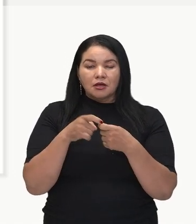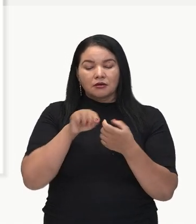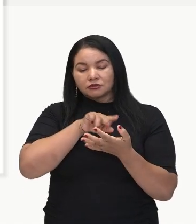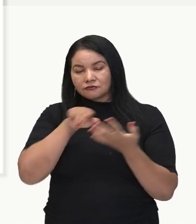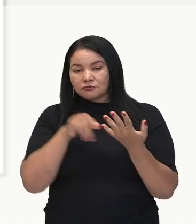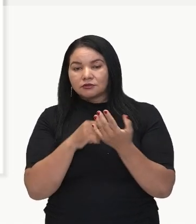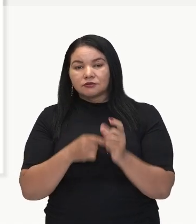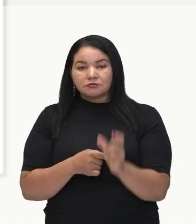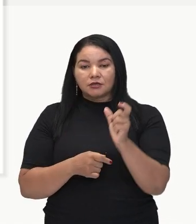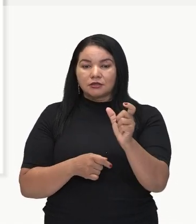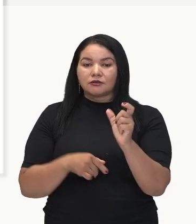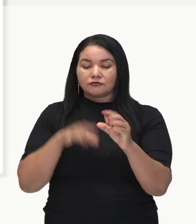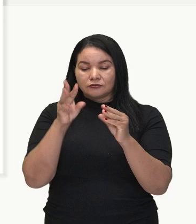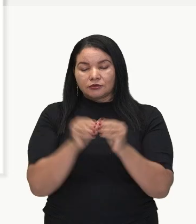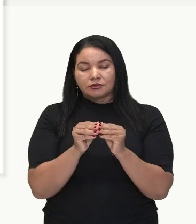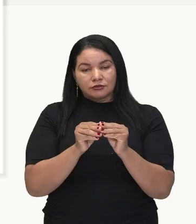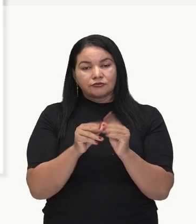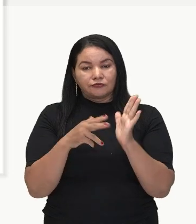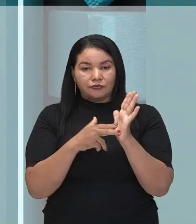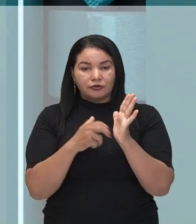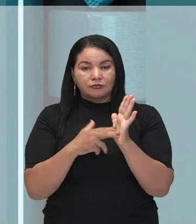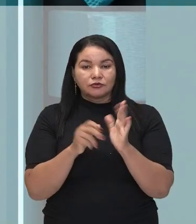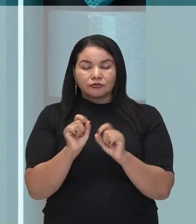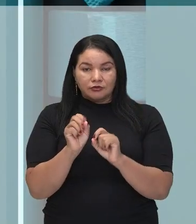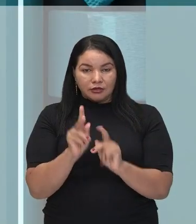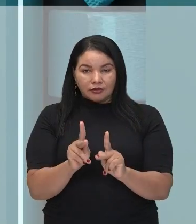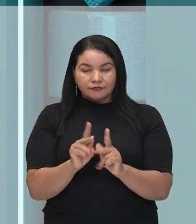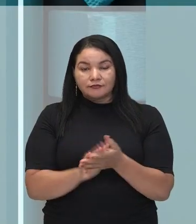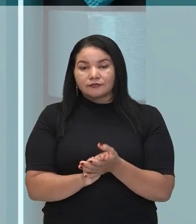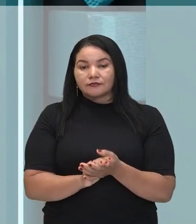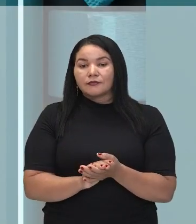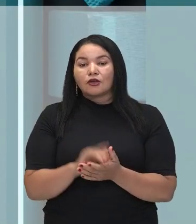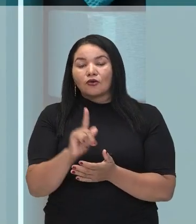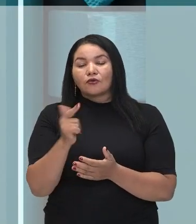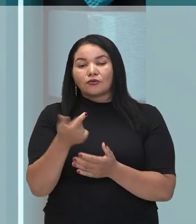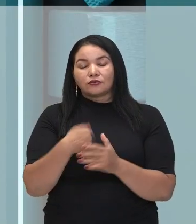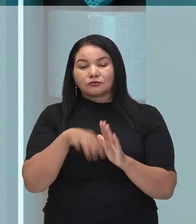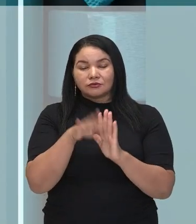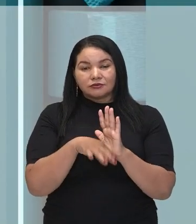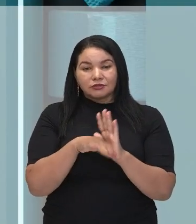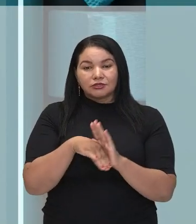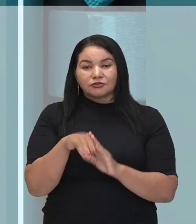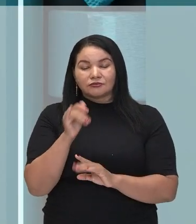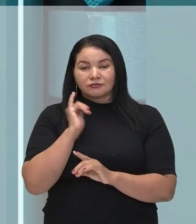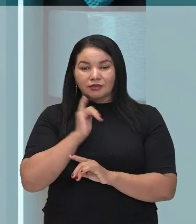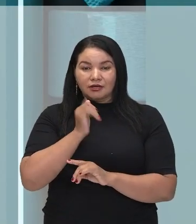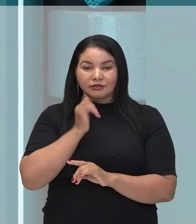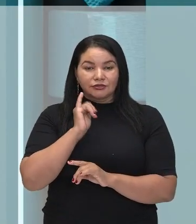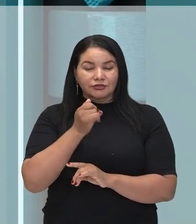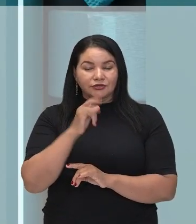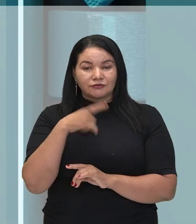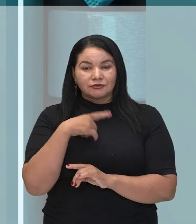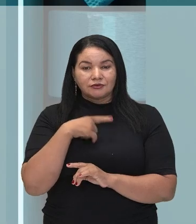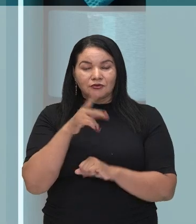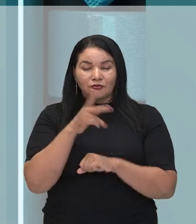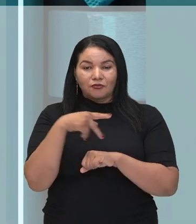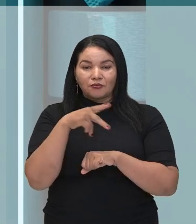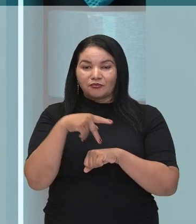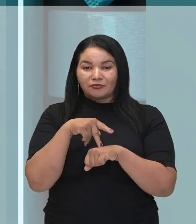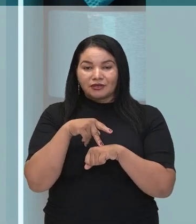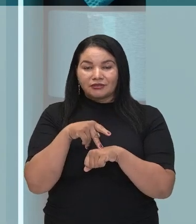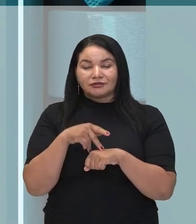abreviação vocabular, ok? Trouxemos um texto aqui, uma narrativa, criamos uma narrativa aqui de um